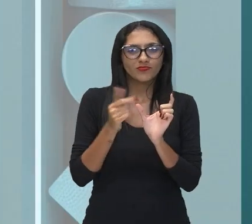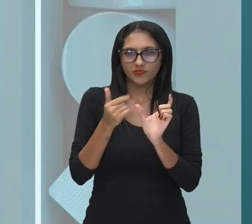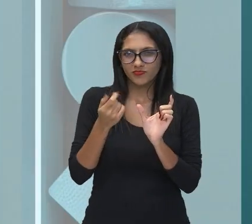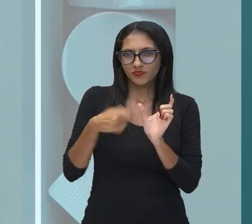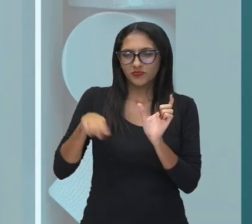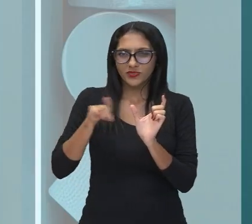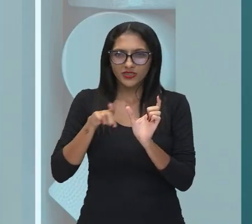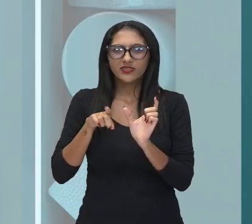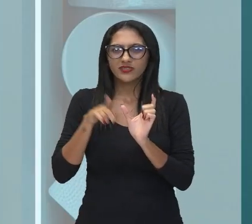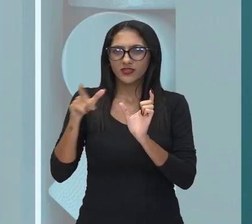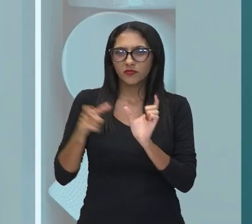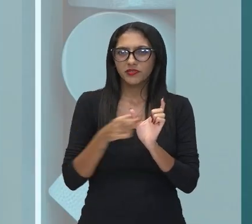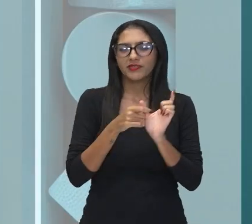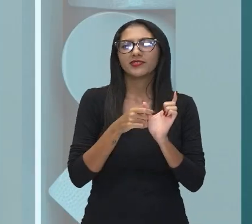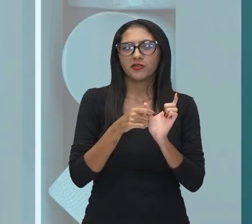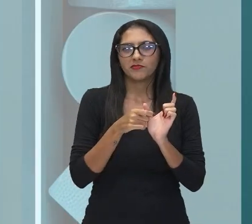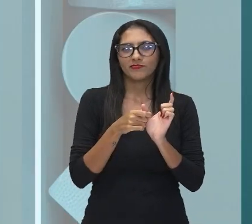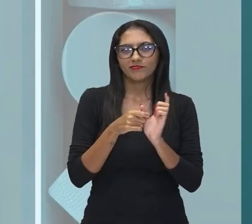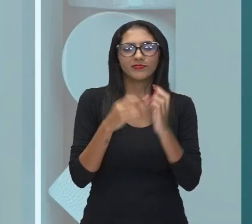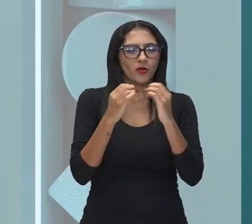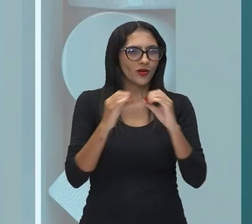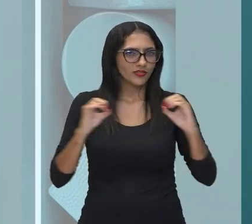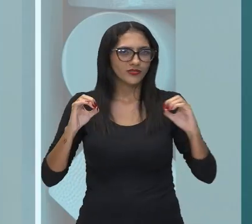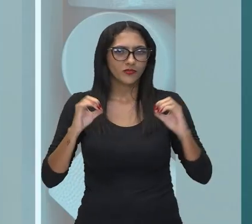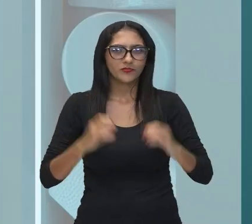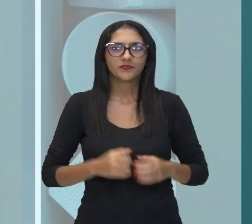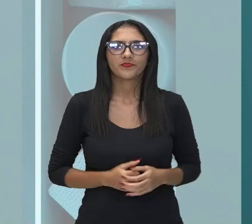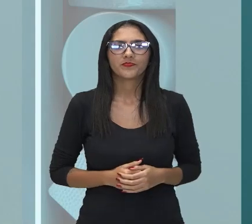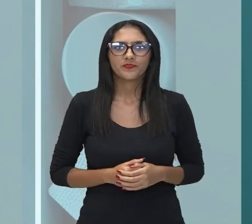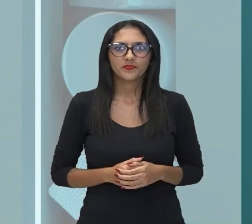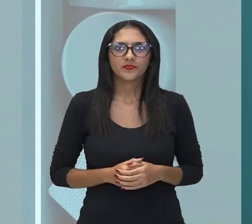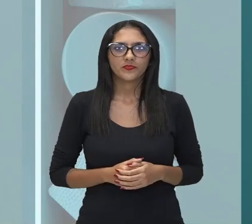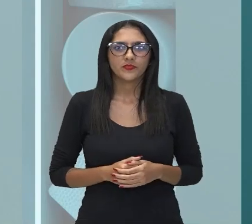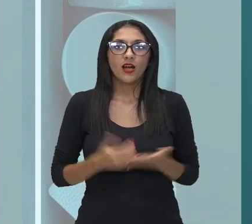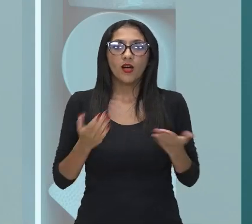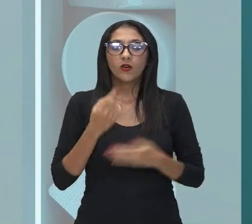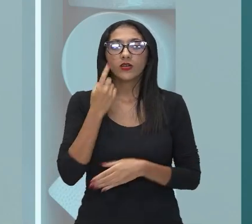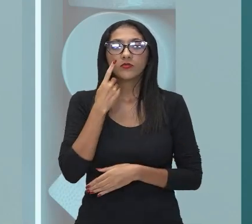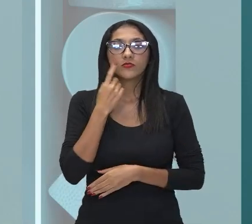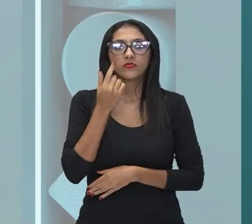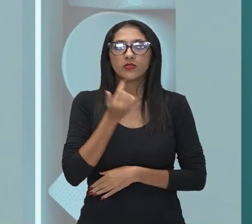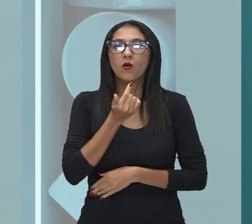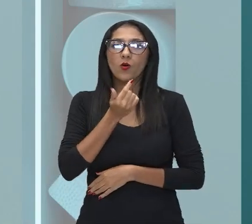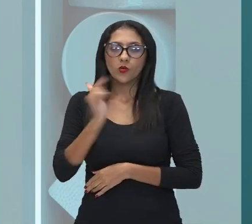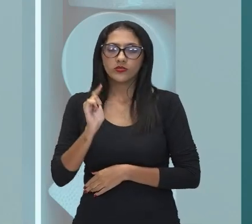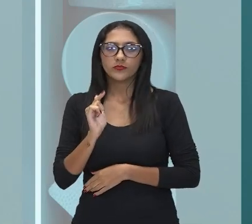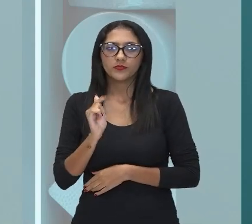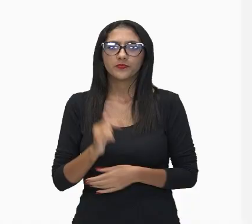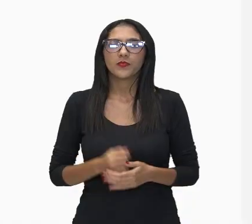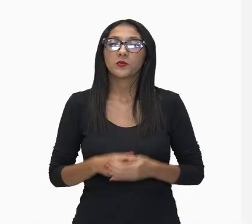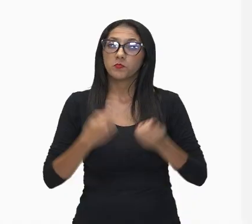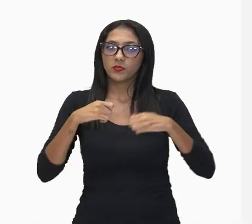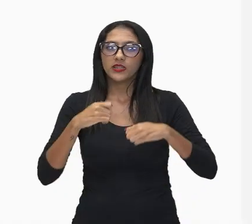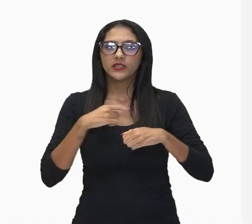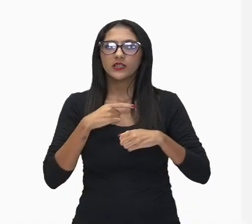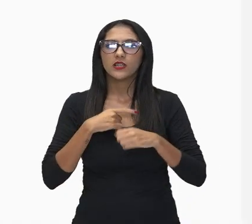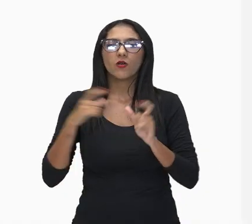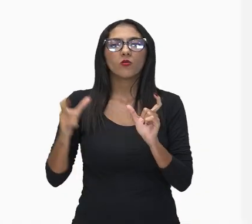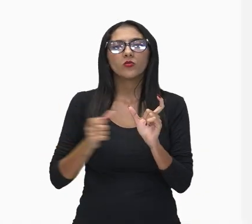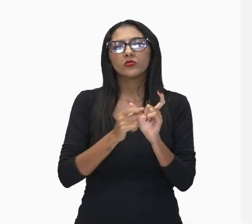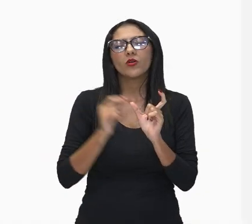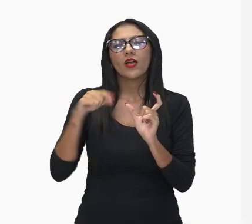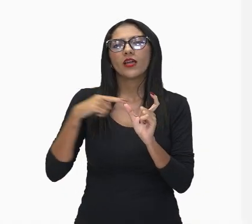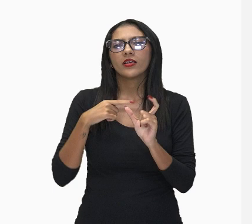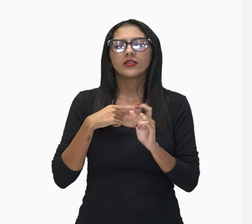certo? Na hora em que elas são conectadas. Vamos analisar, vamos estudar agora aquelas que possuem conjunção. Vamos lá. Essas são as